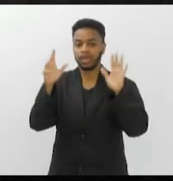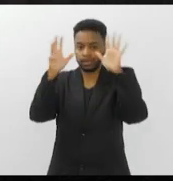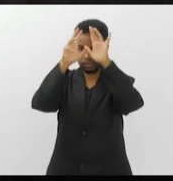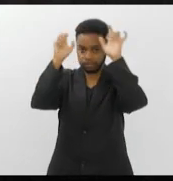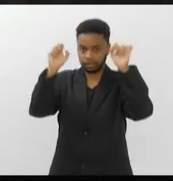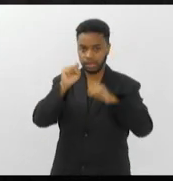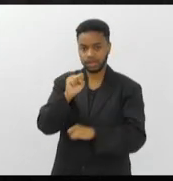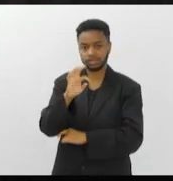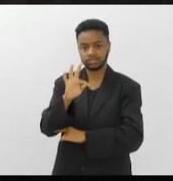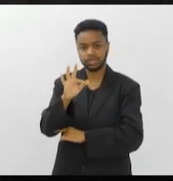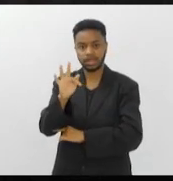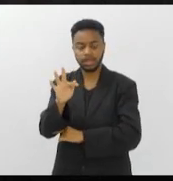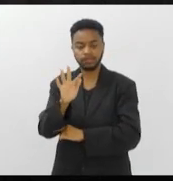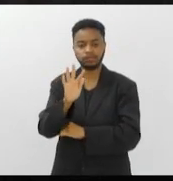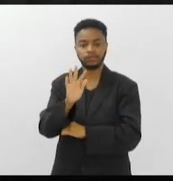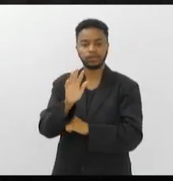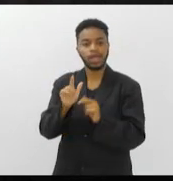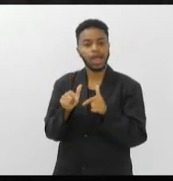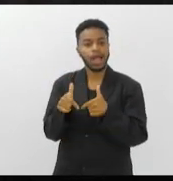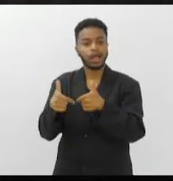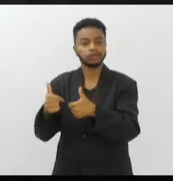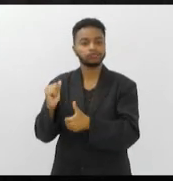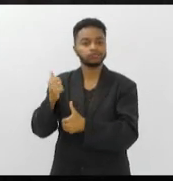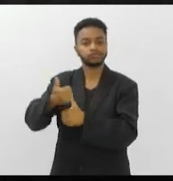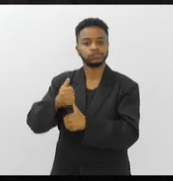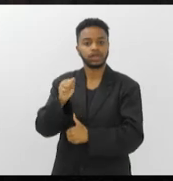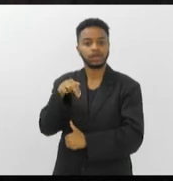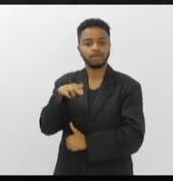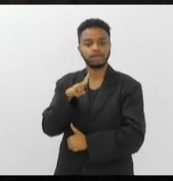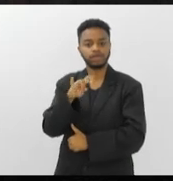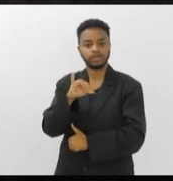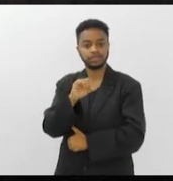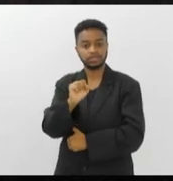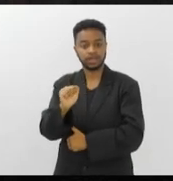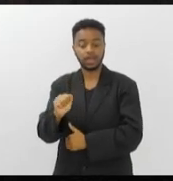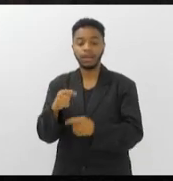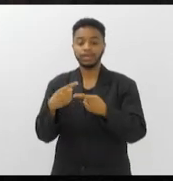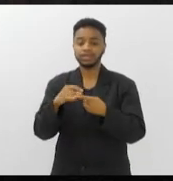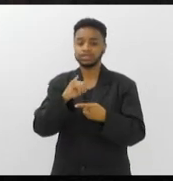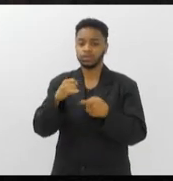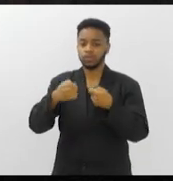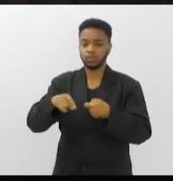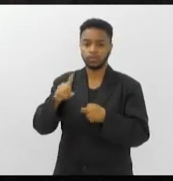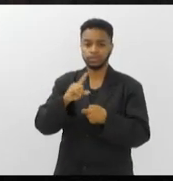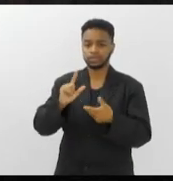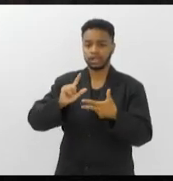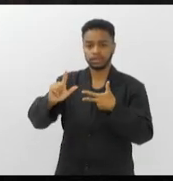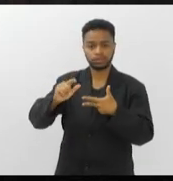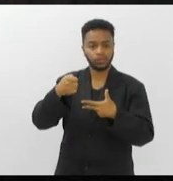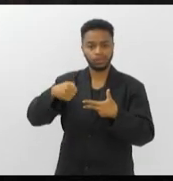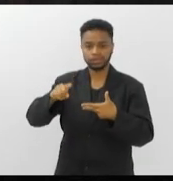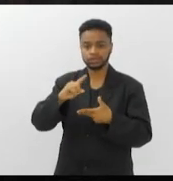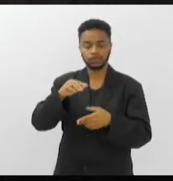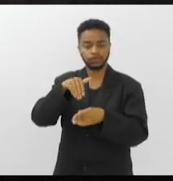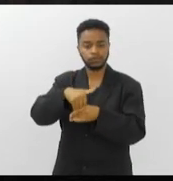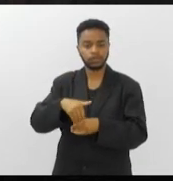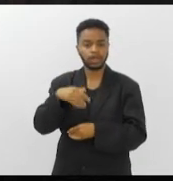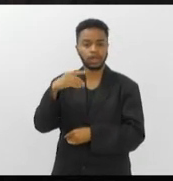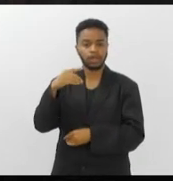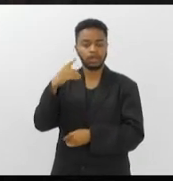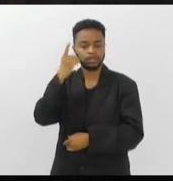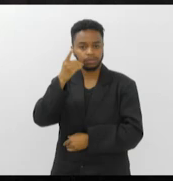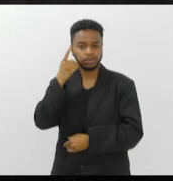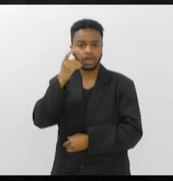aqui, presidente, que se não precisar do legislativo, não precisa ter eleição de senador, de deputado, é só